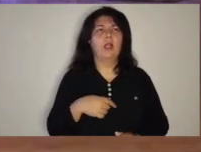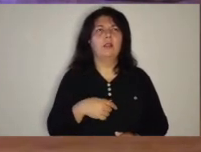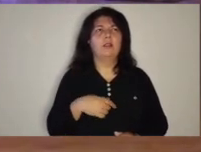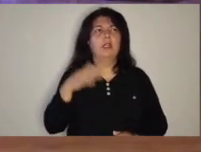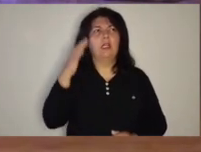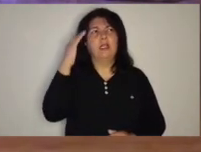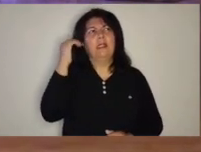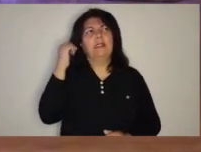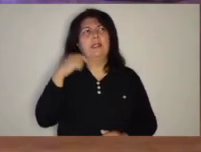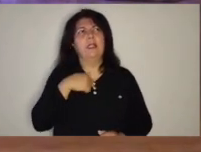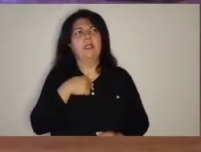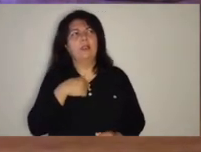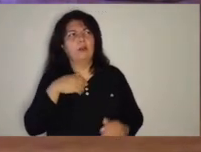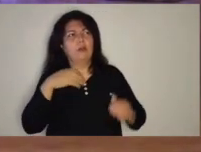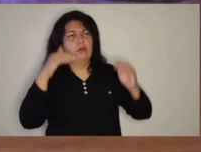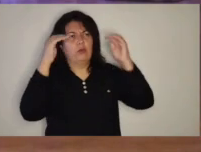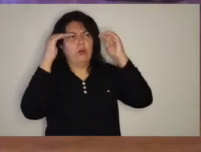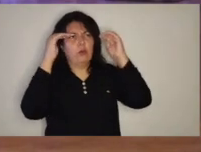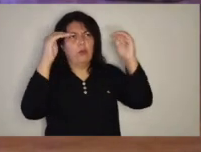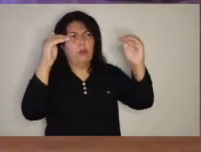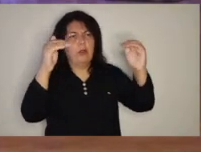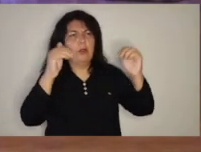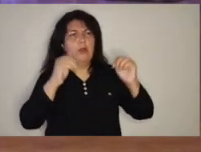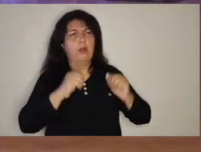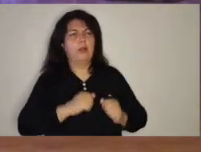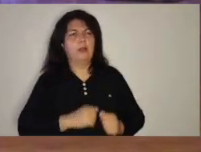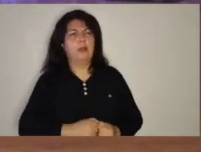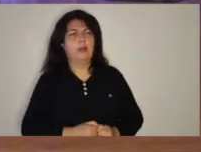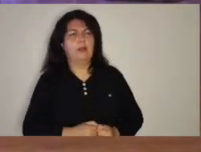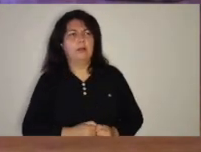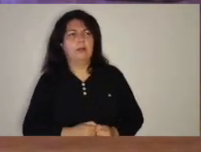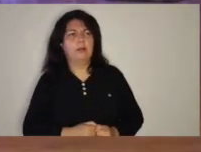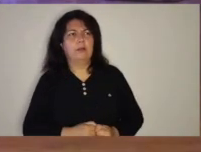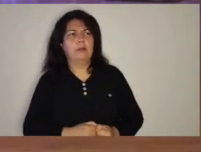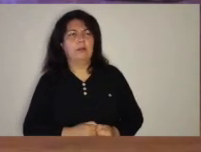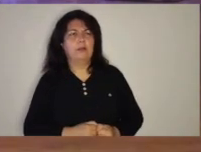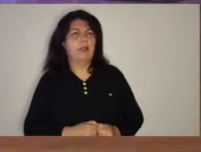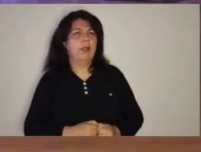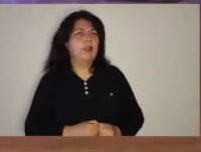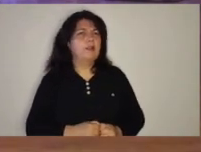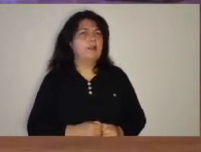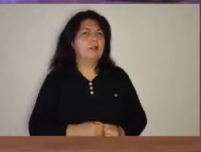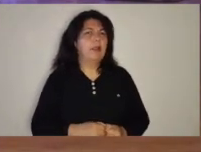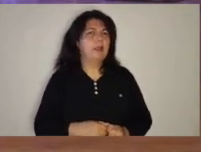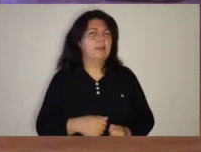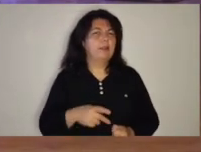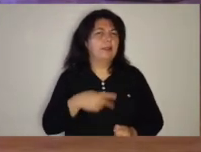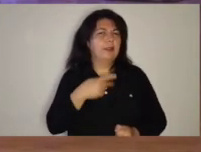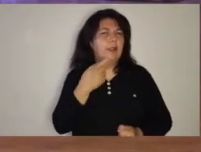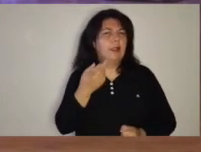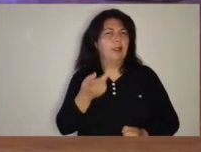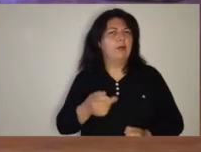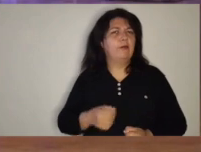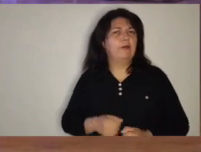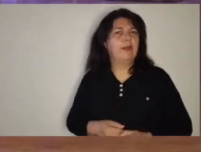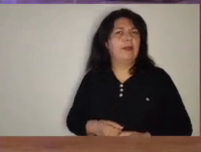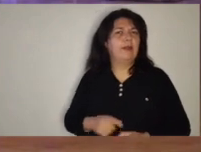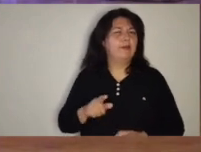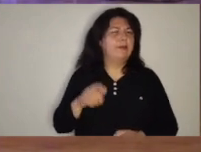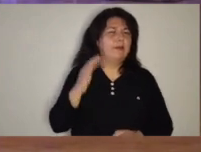Será que eu estou honrando meu marido da forma que eu deveria? Será que eu amo,